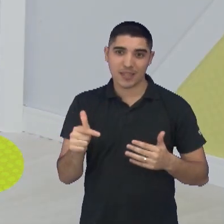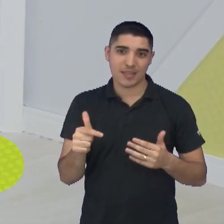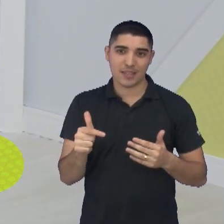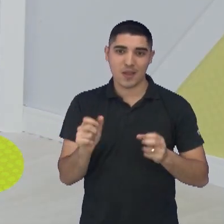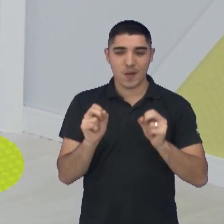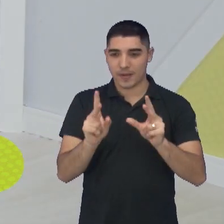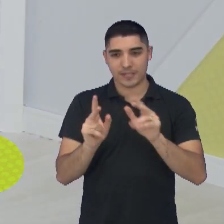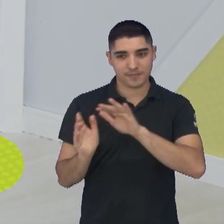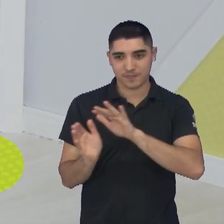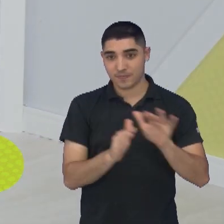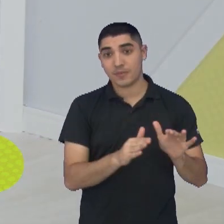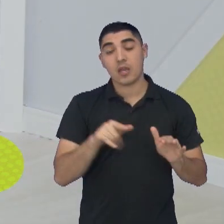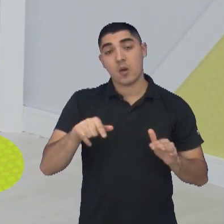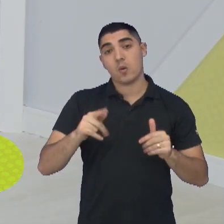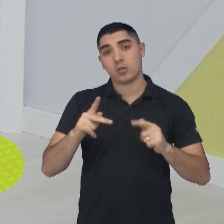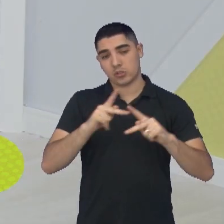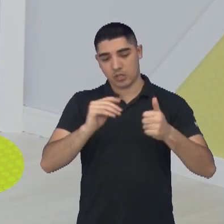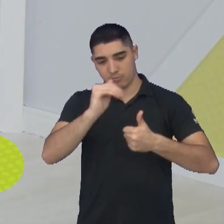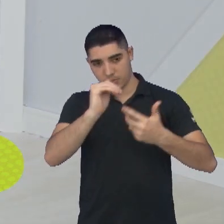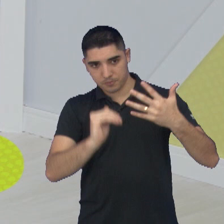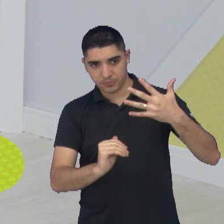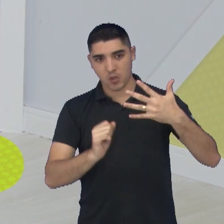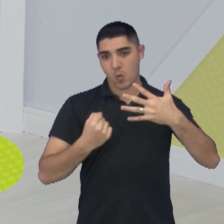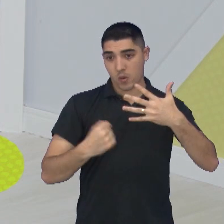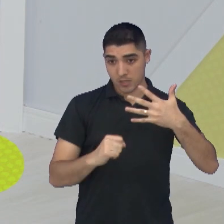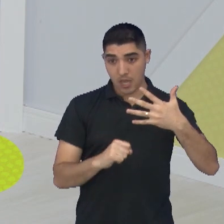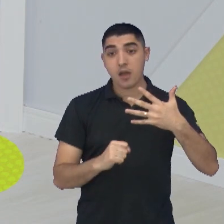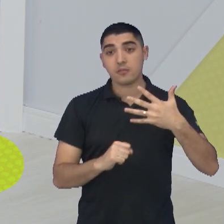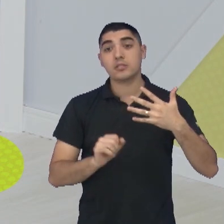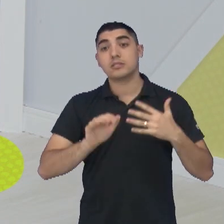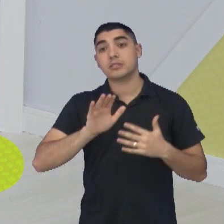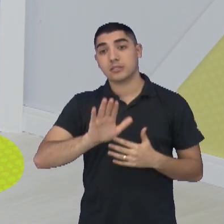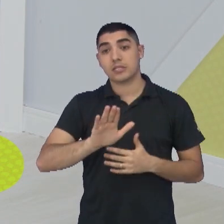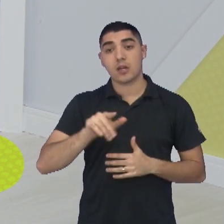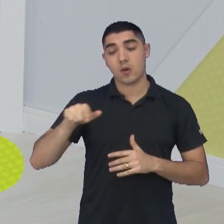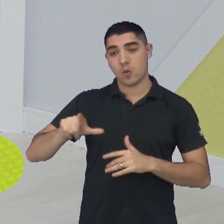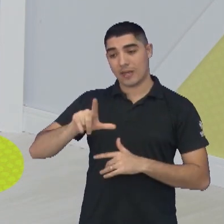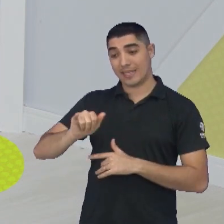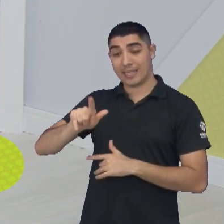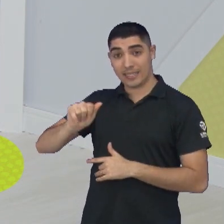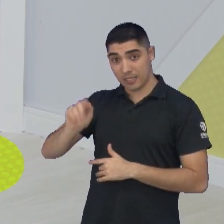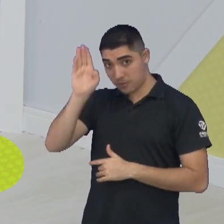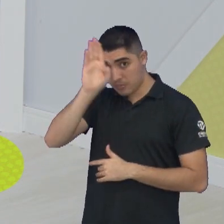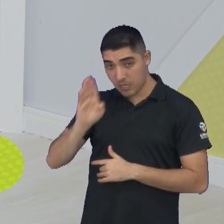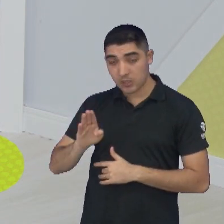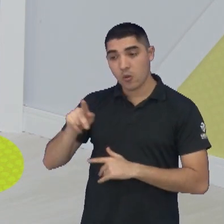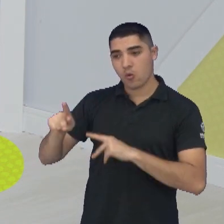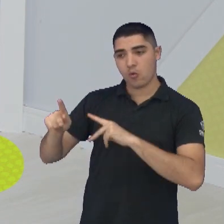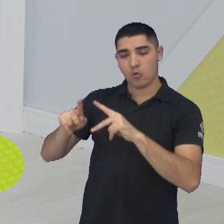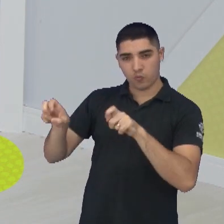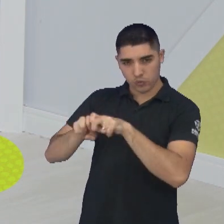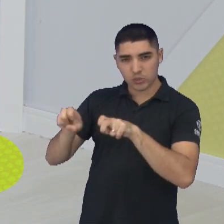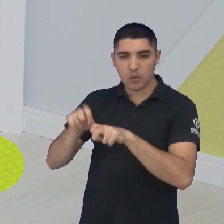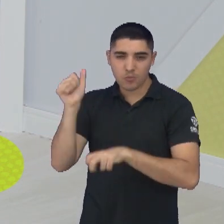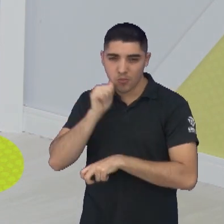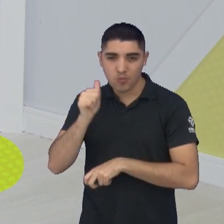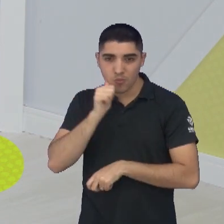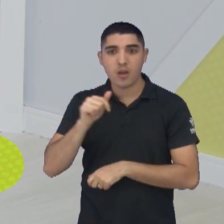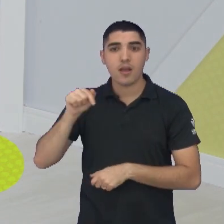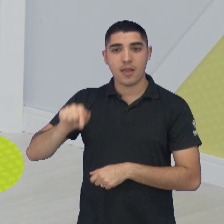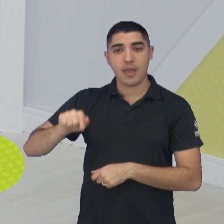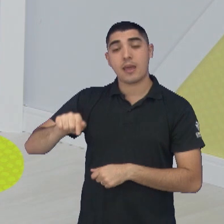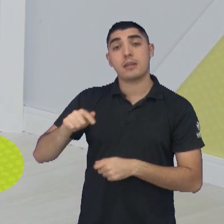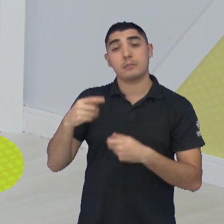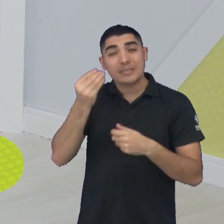São José Tá Na oitava posição lá embaixo Olha só pela Liga Nacional São José Futsal Feminino decide a sua vida precisando vencer